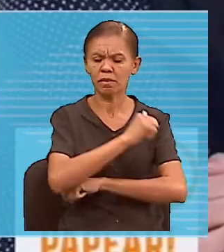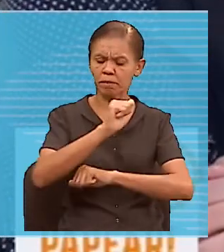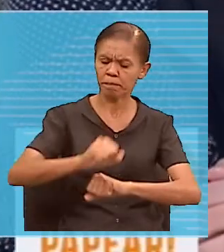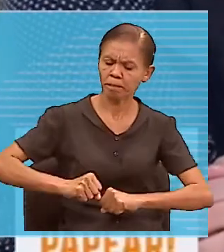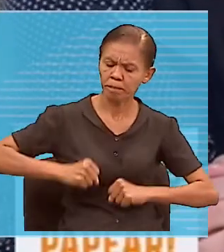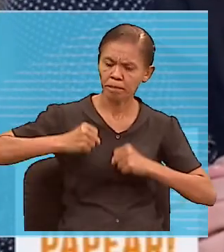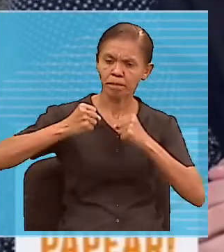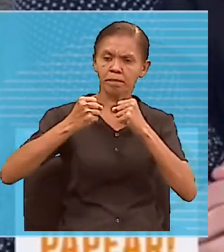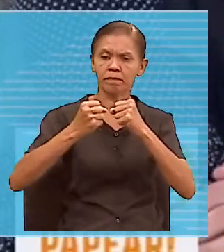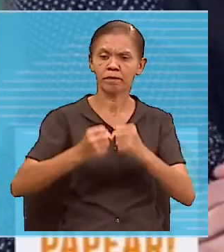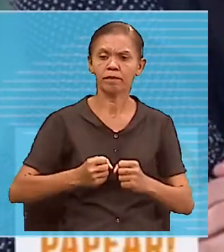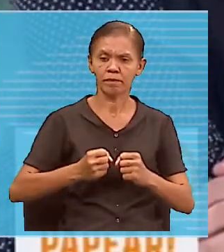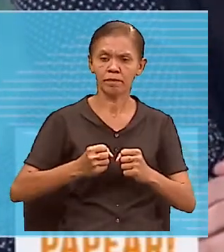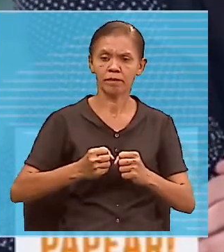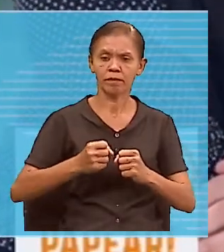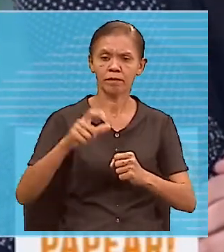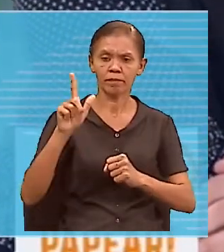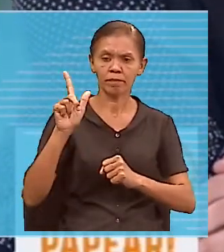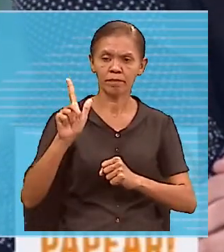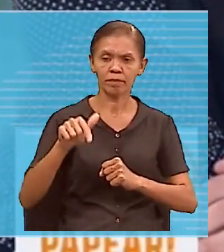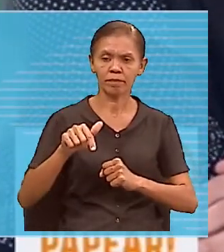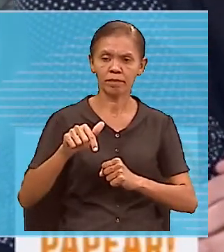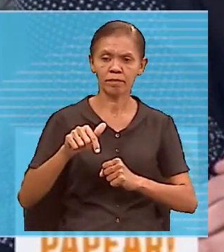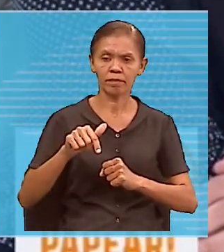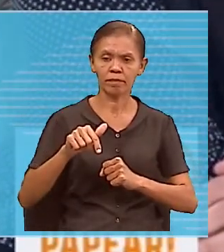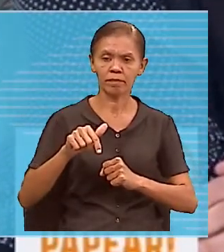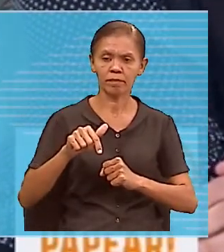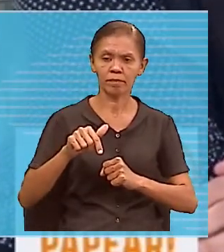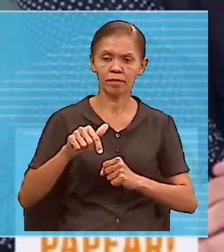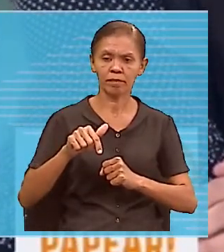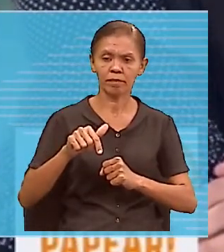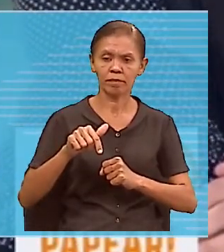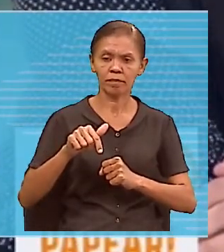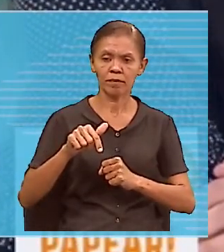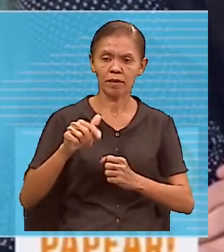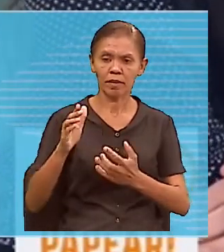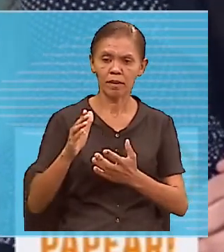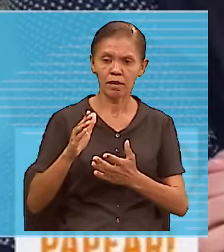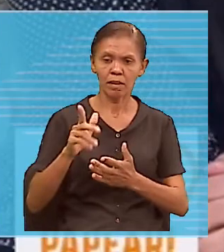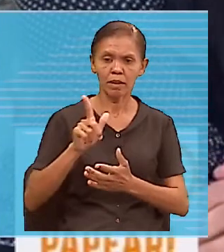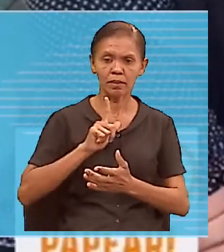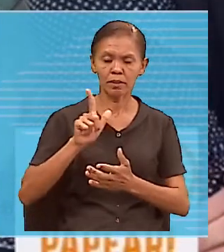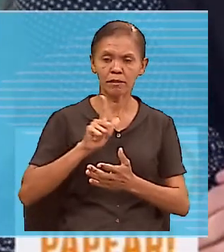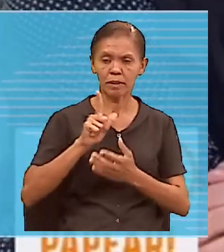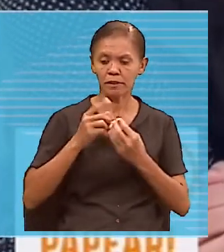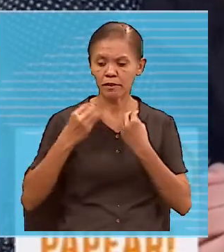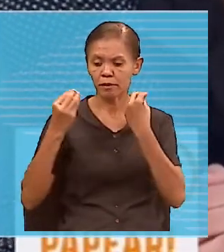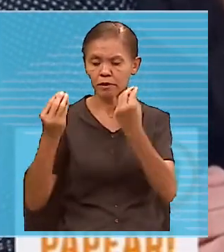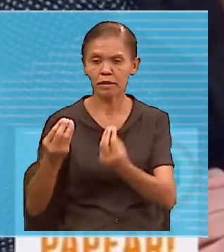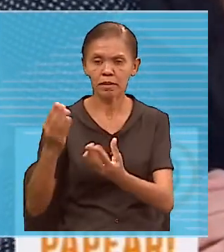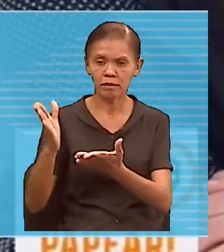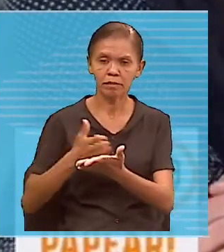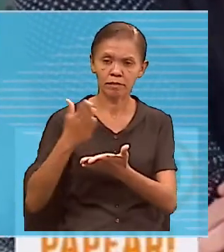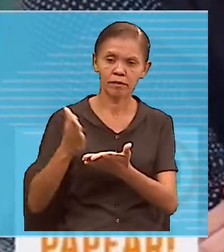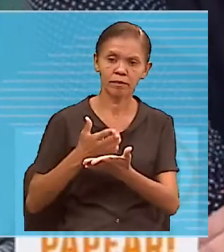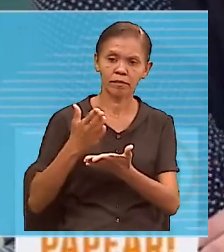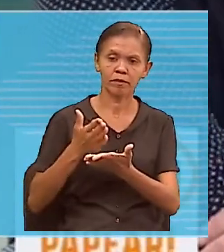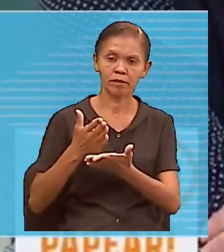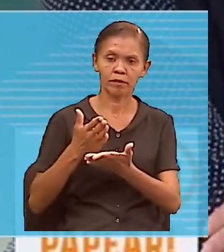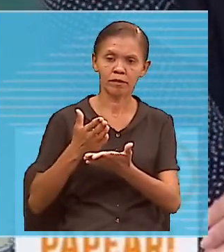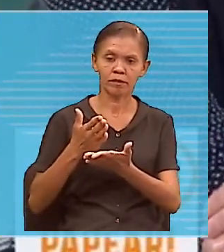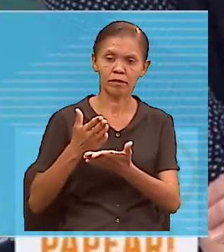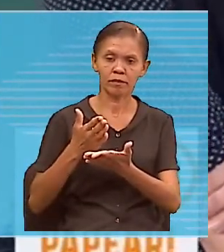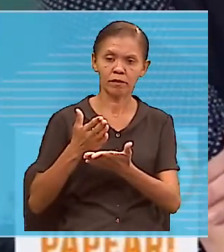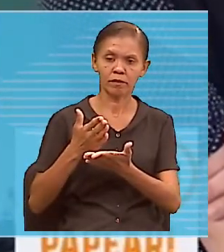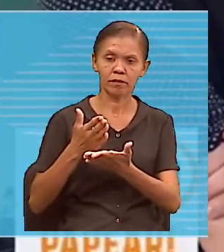pedimos a eles para trazerem livros para a escola e tudo mais, para podermos expor nas estantes os mais diversos gêneros,